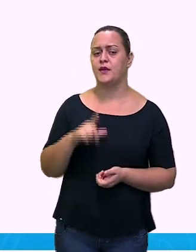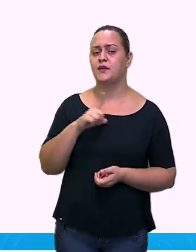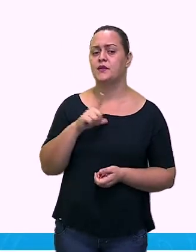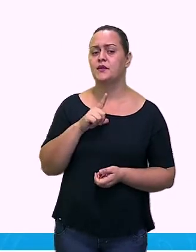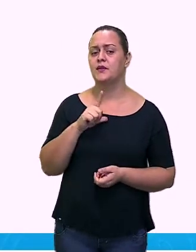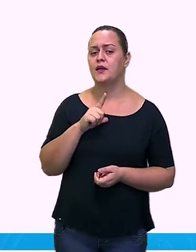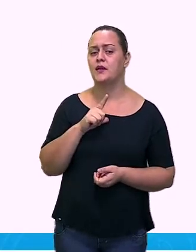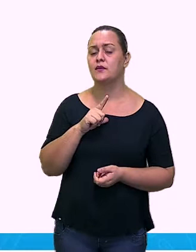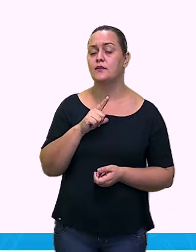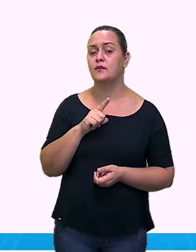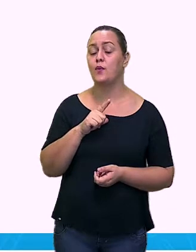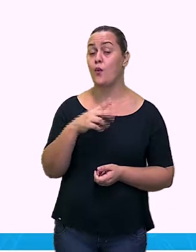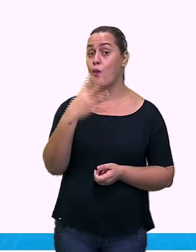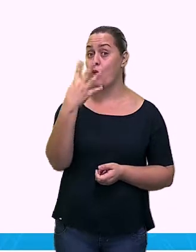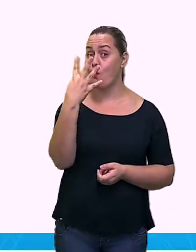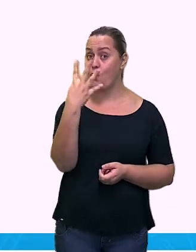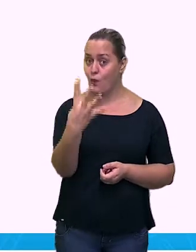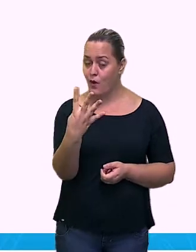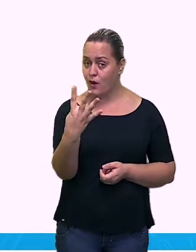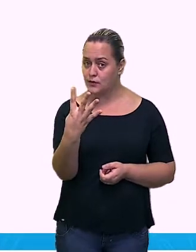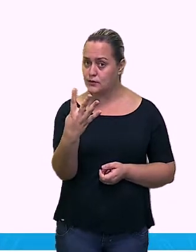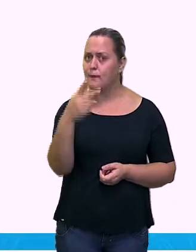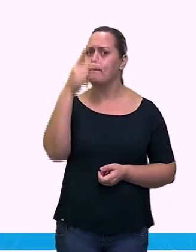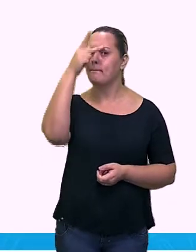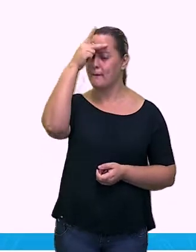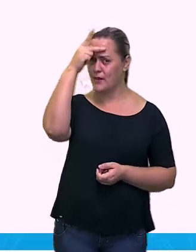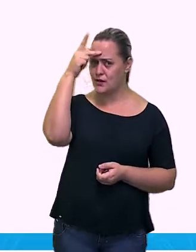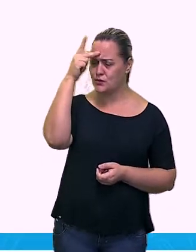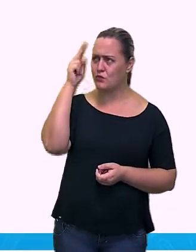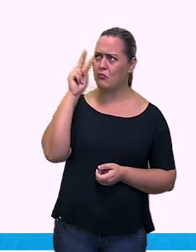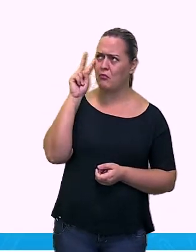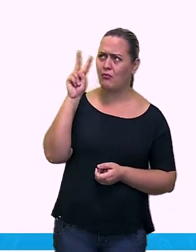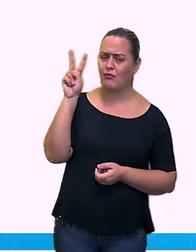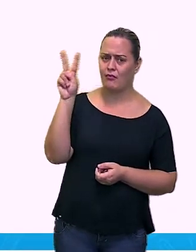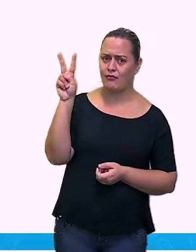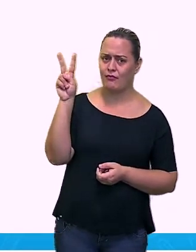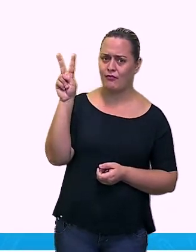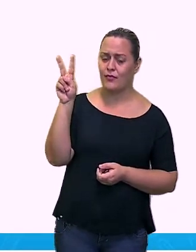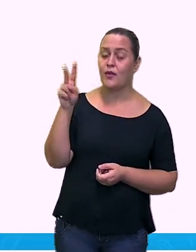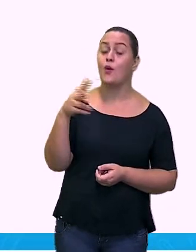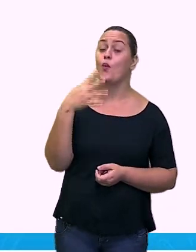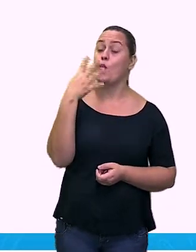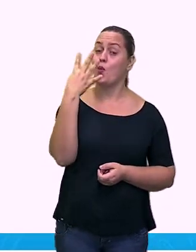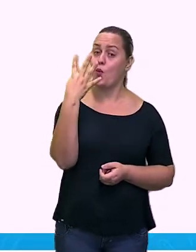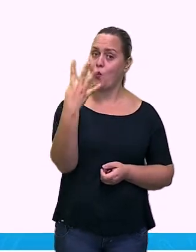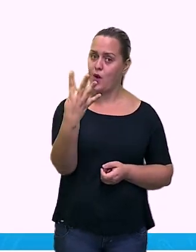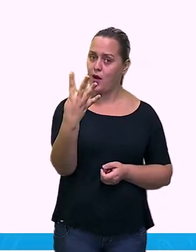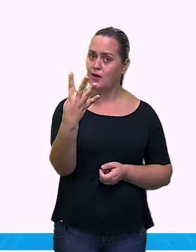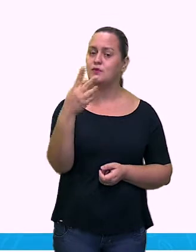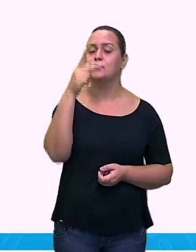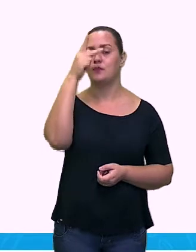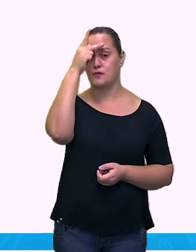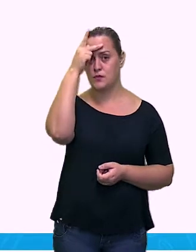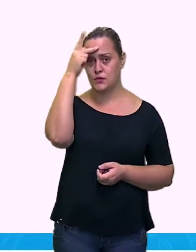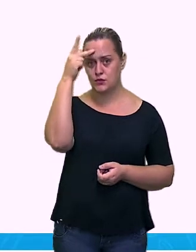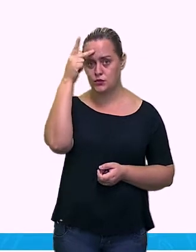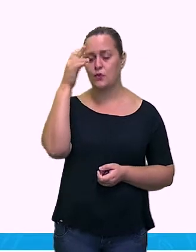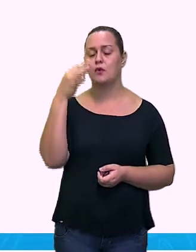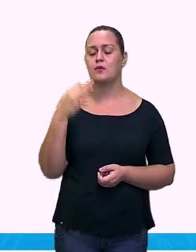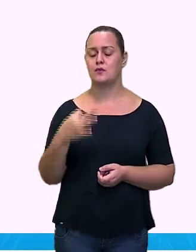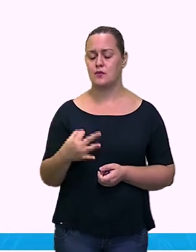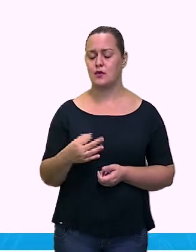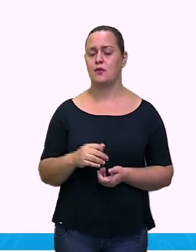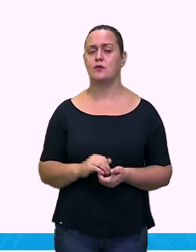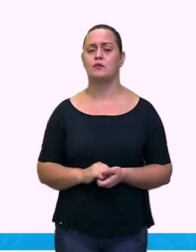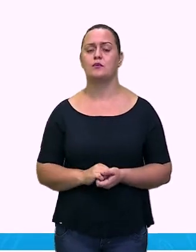três quatro a nesta imagem Eu tenho quatro pessoas